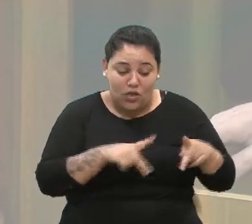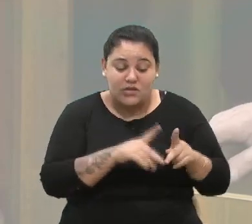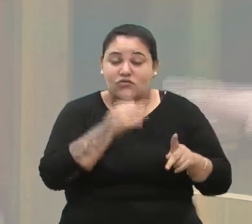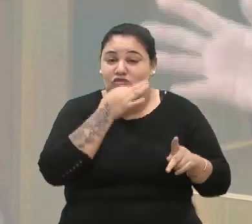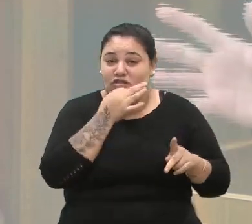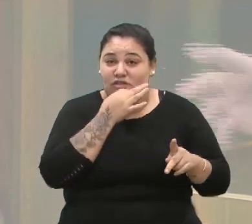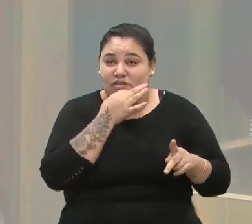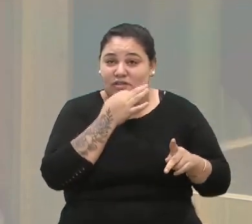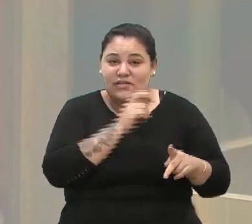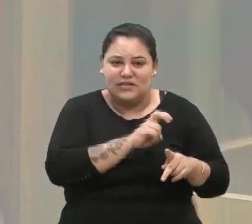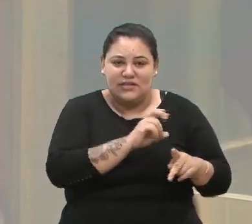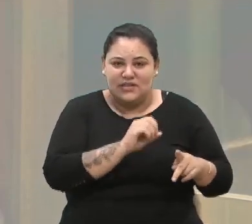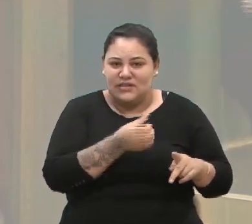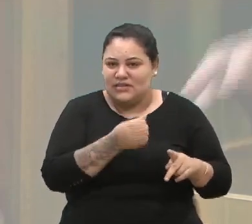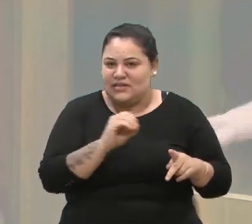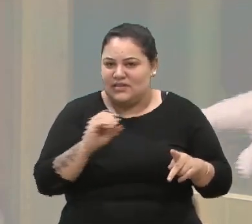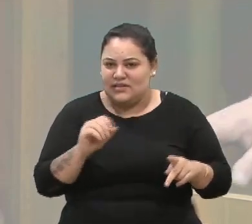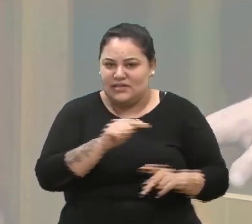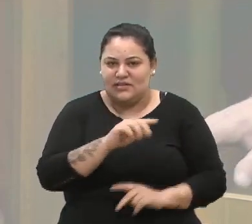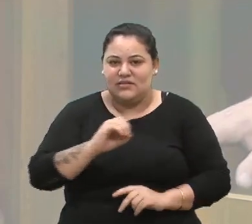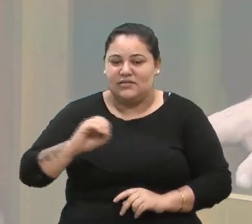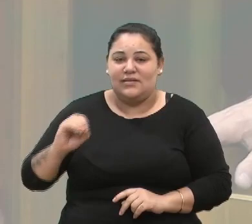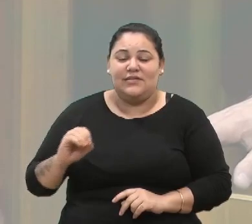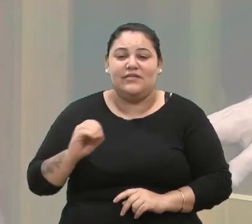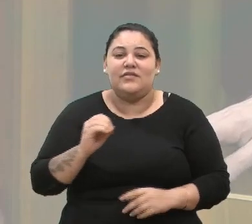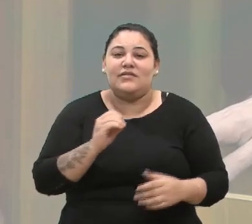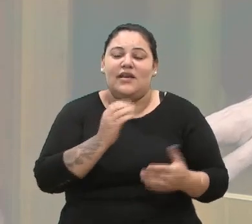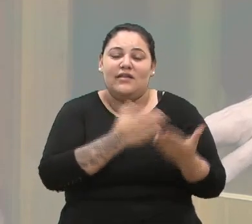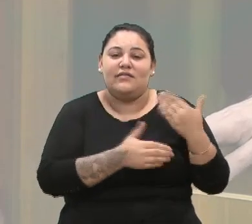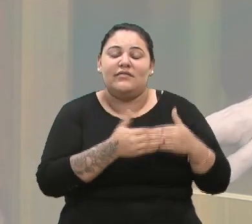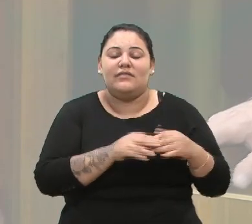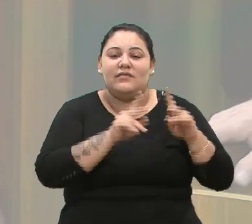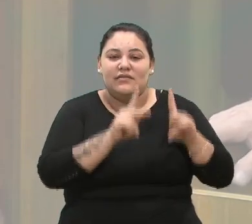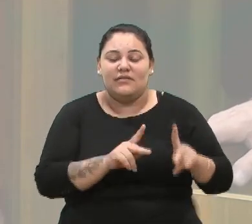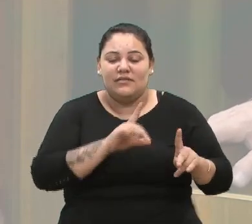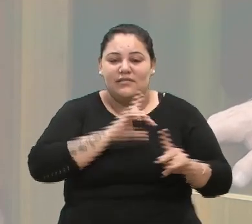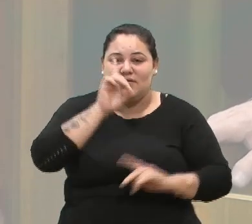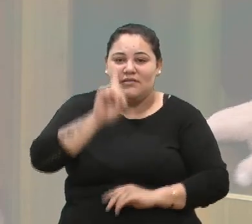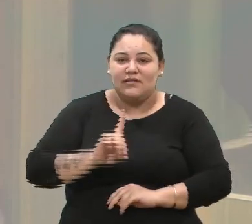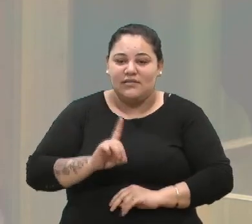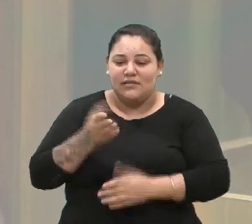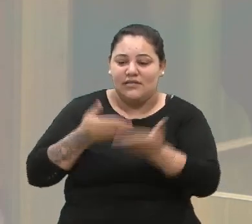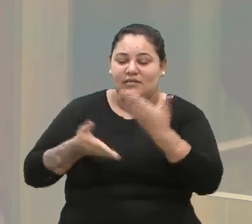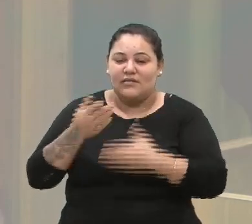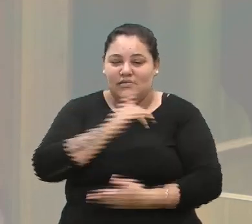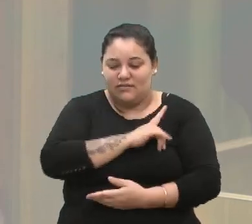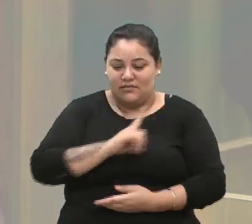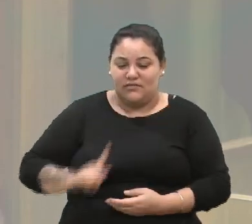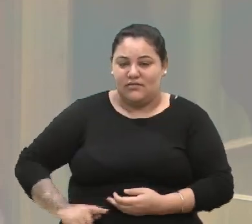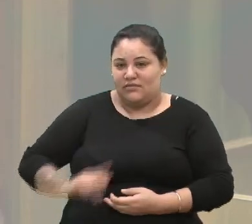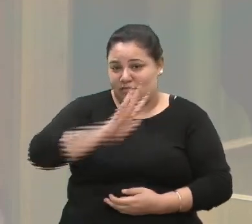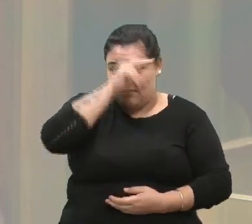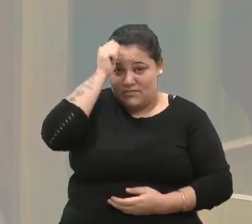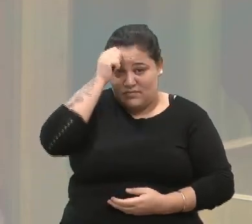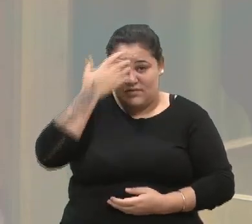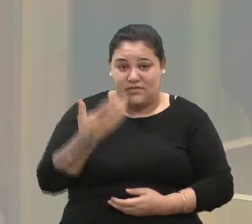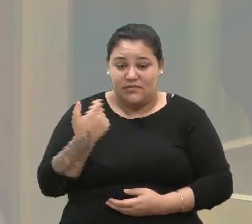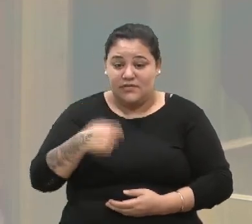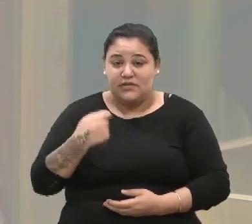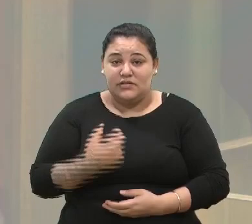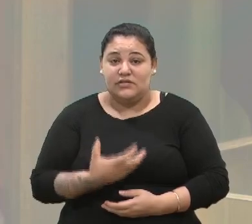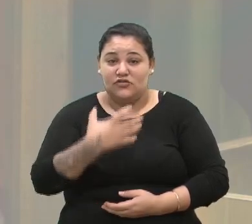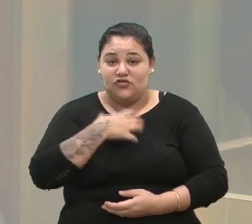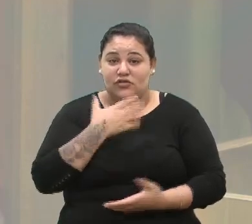500, 600, 700 mil habitantes com a população e todos têm o mesmo direito de atendimento pelo governo municipal e deveria ser de igual forma